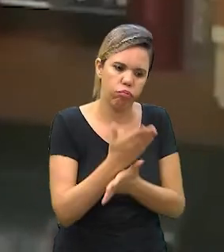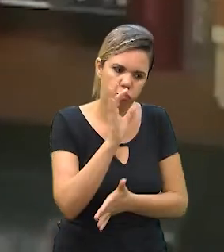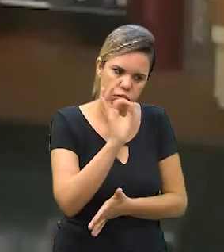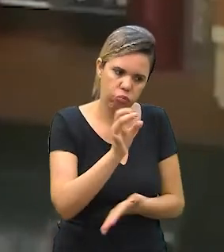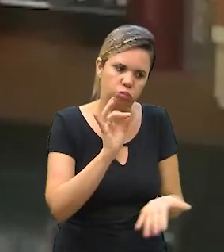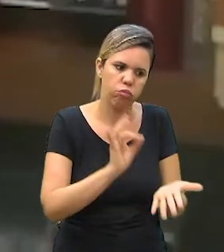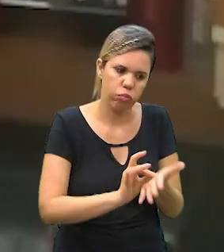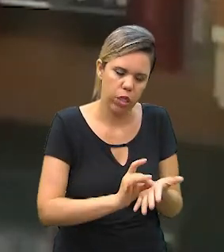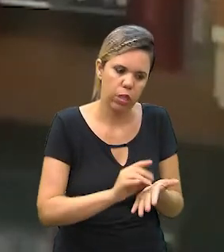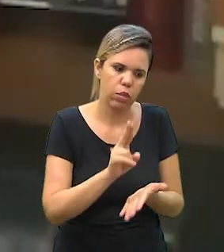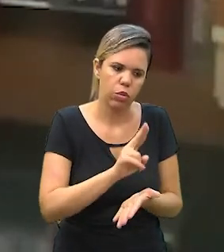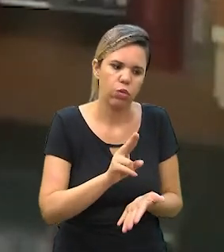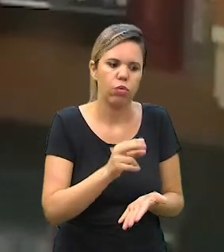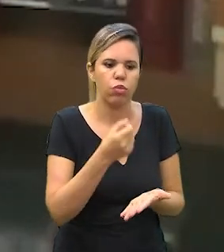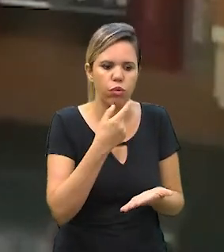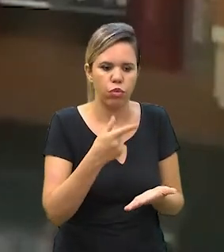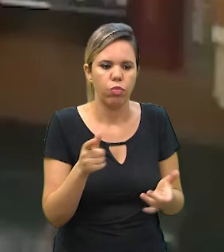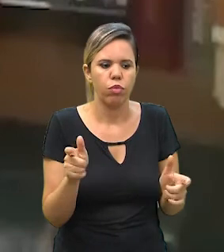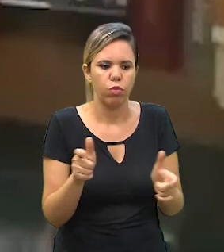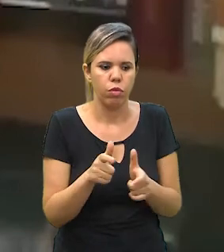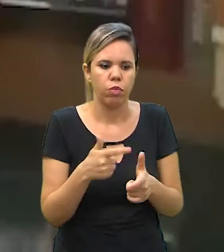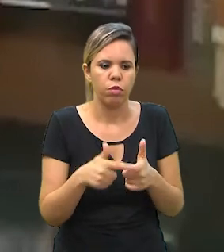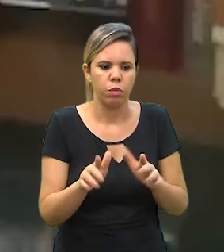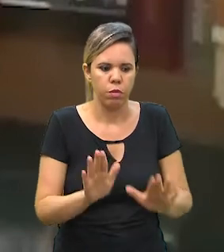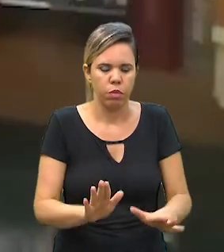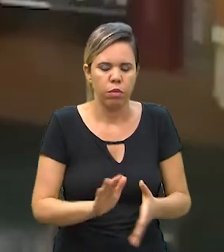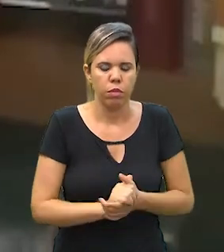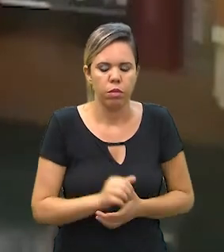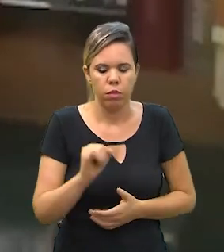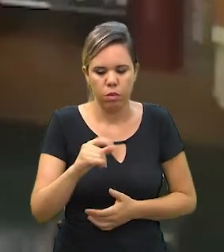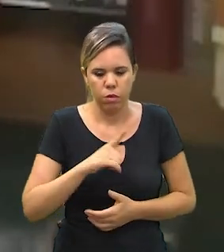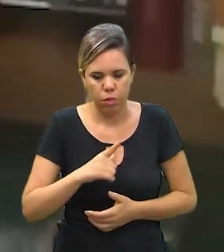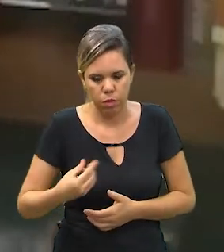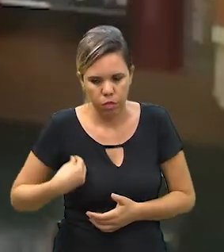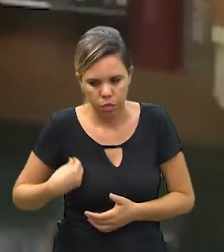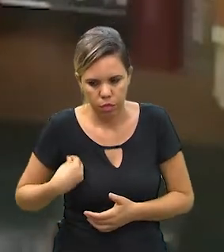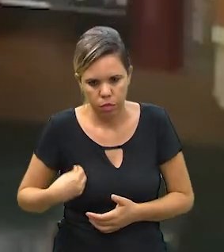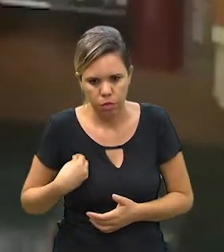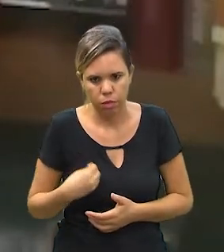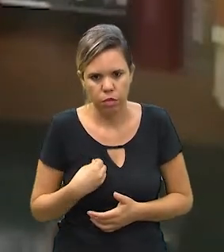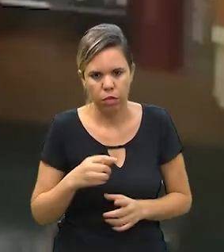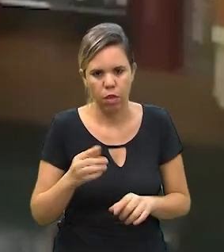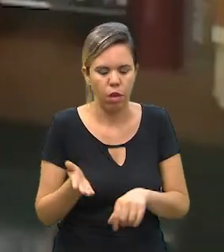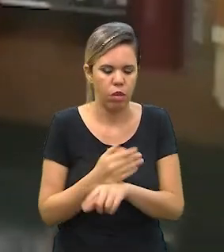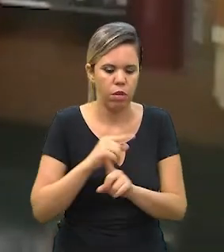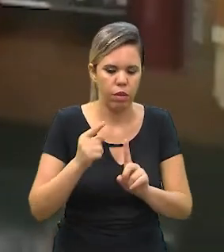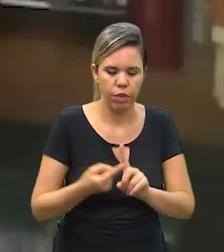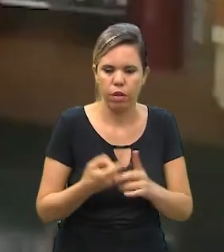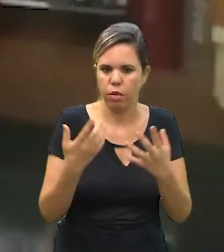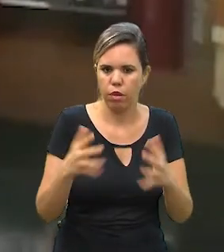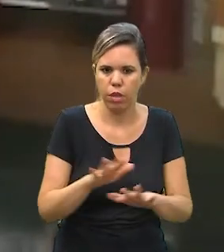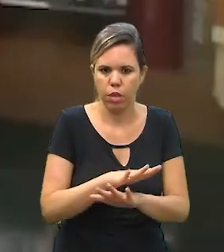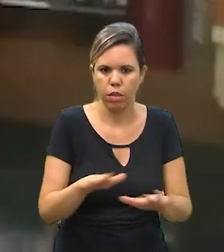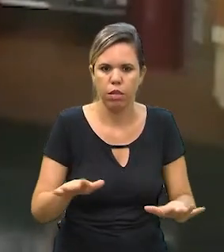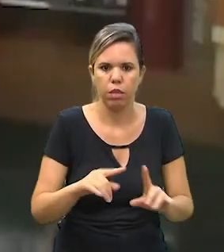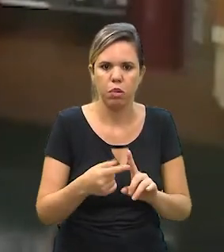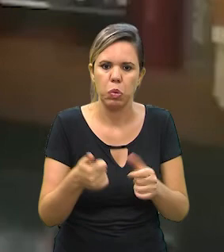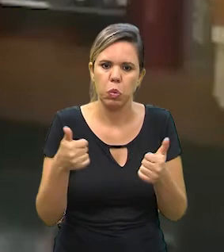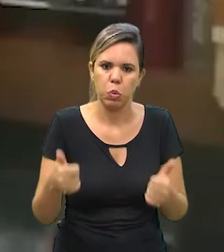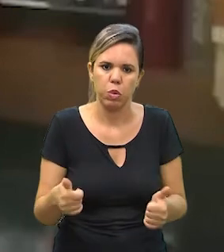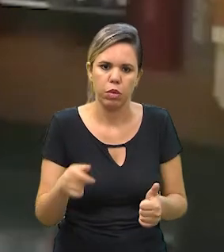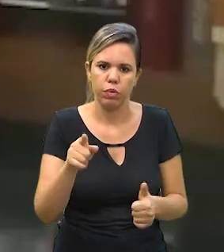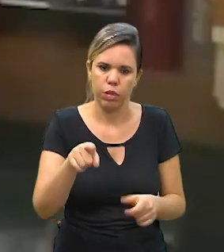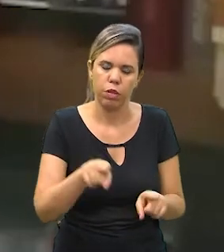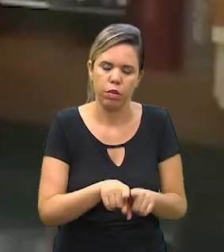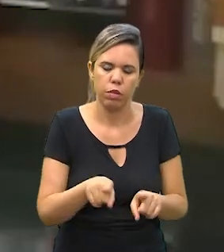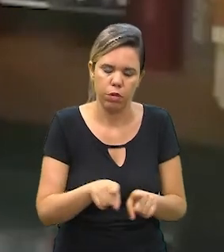que tenham um índice de falha menor, né? Se tiver numa situação de vida que se engravidar, a gente não quer engravidar, mas se engravidar tudo bem, você